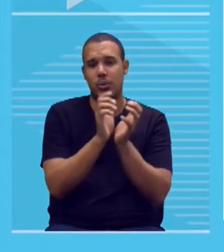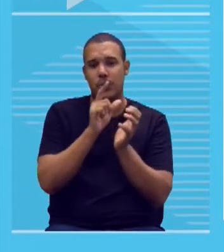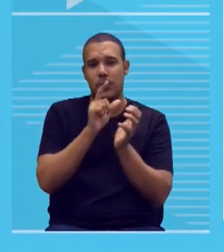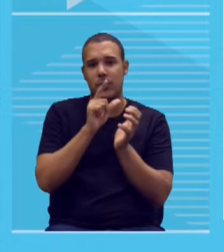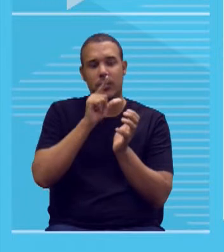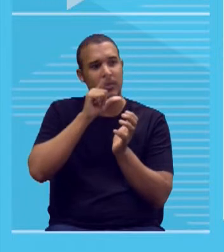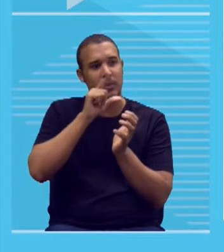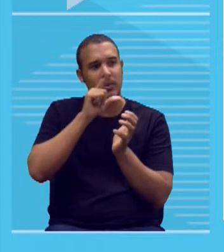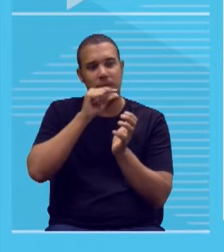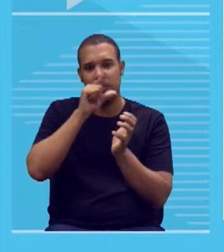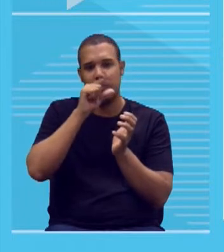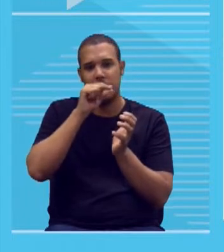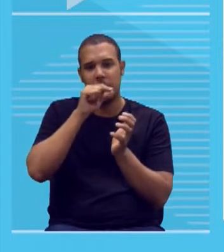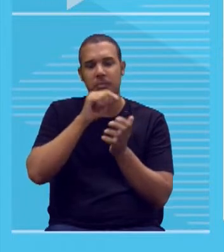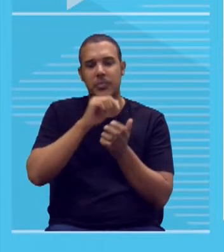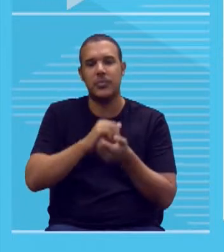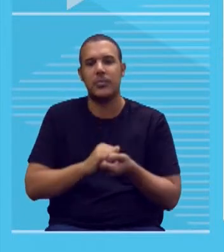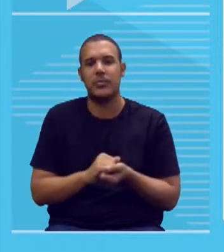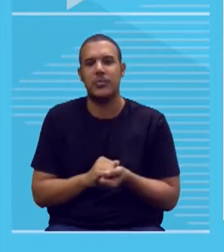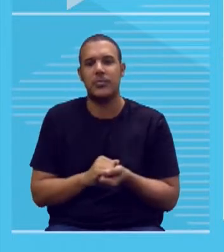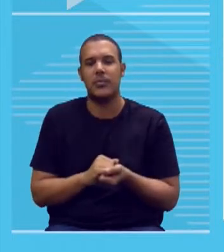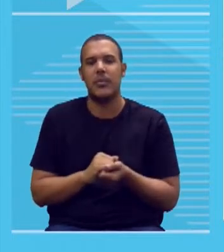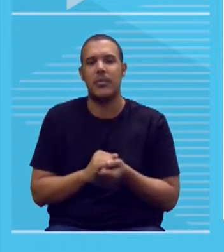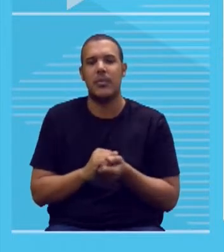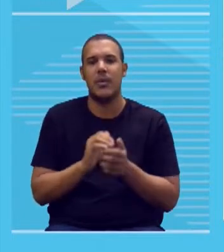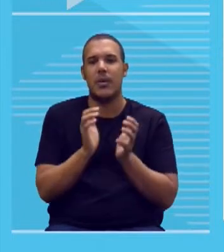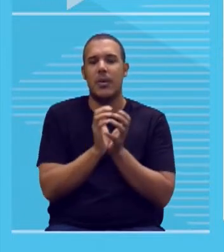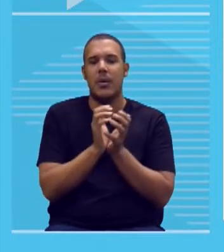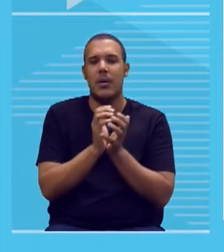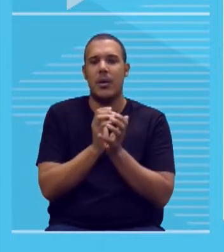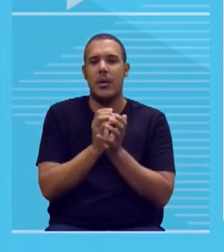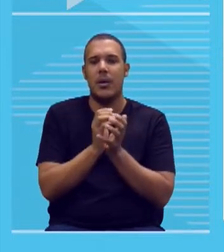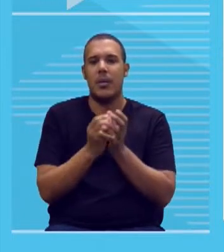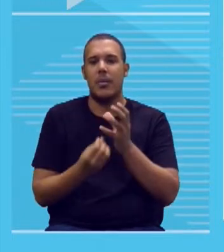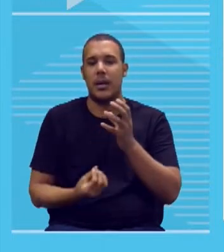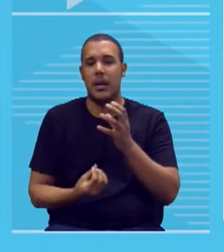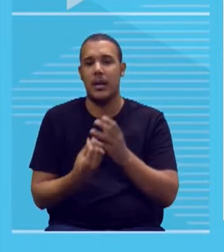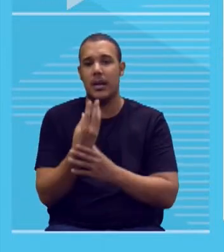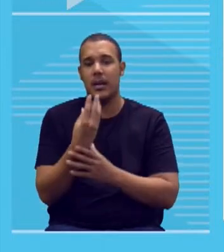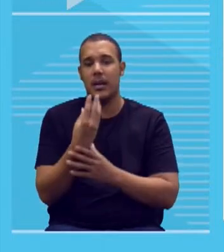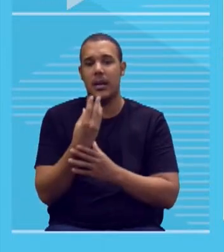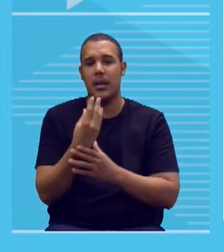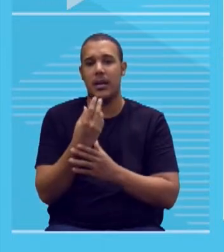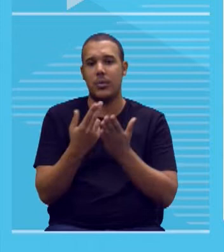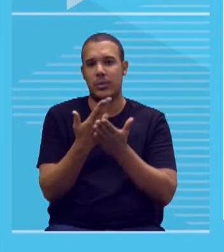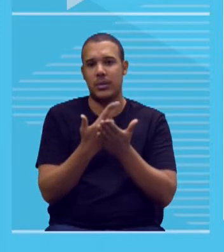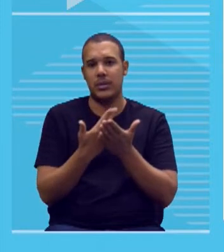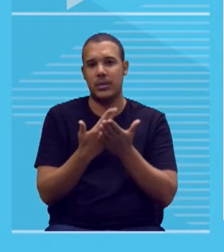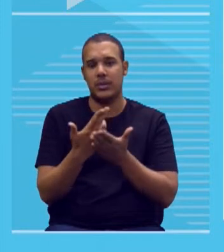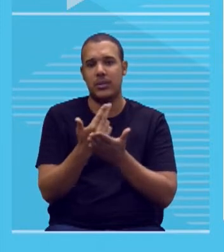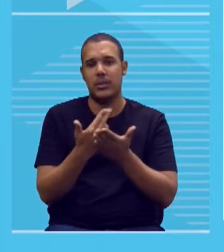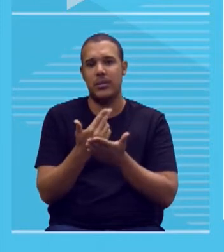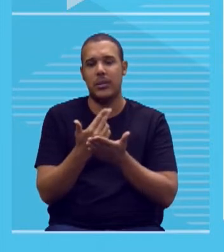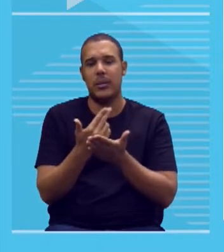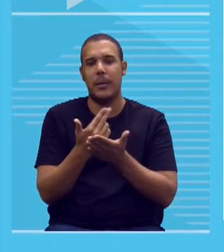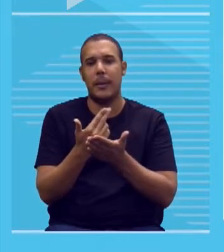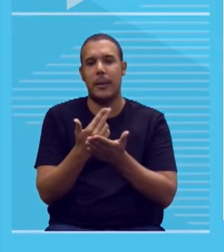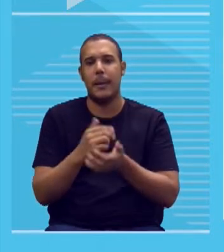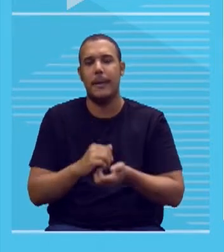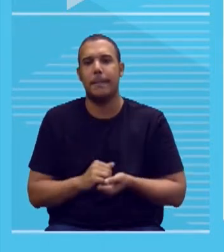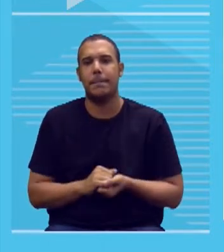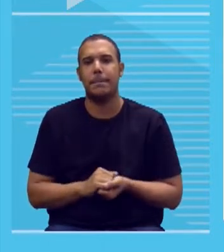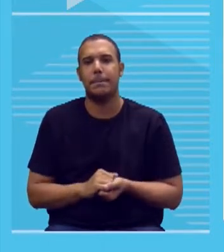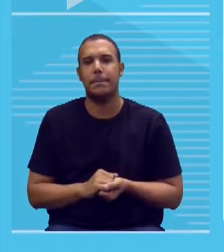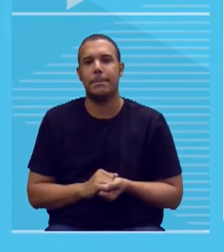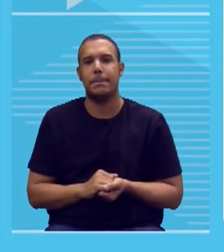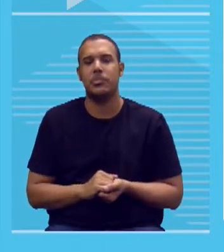como é que serviu como base para criar o personagem do pica-pau de lá